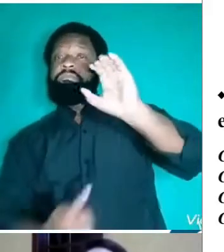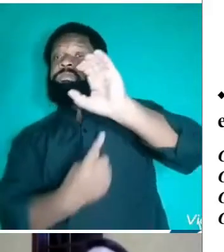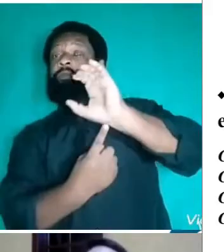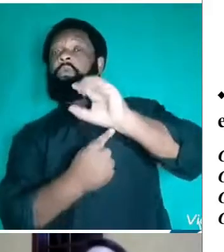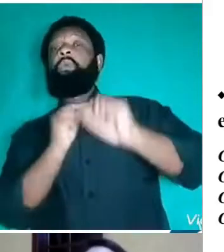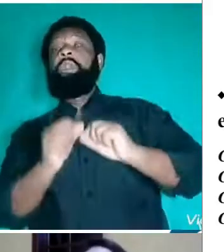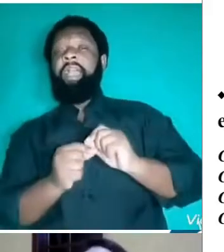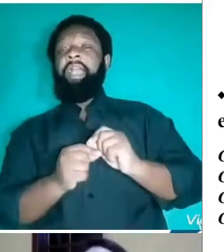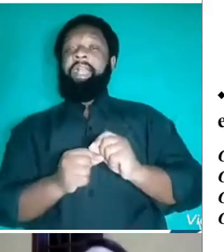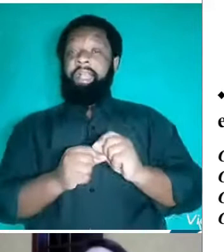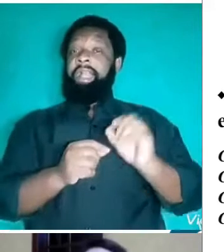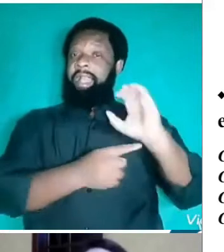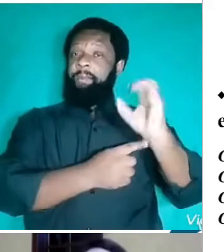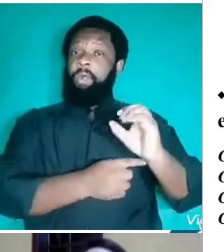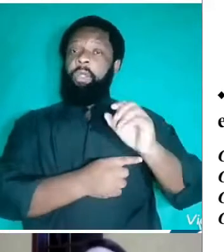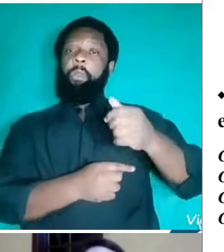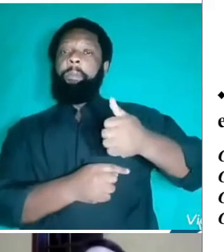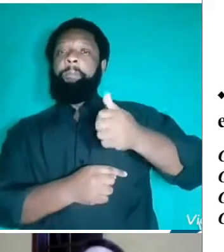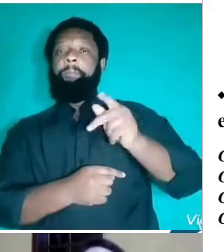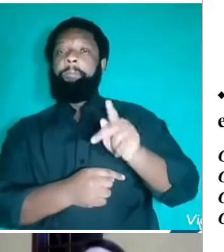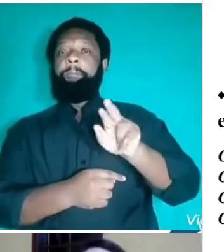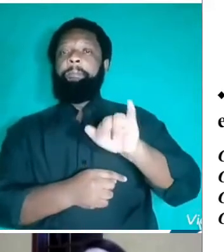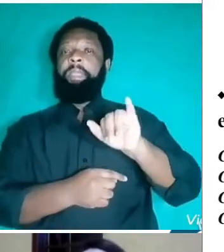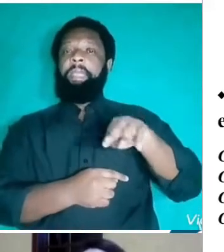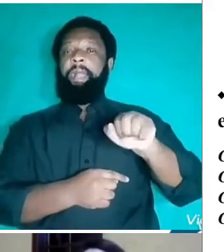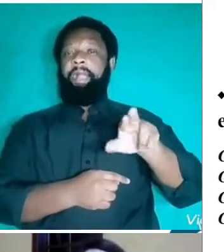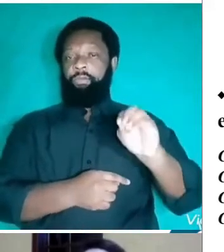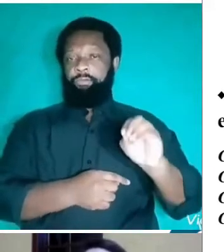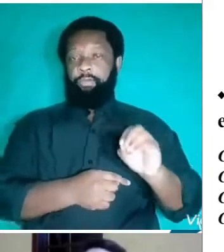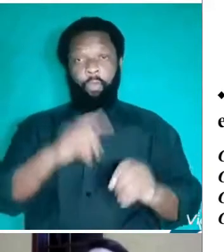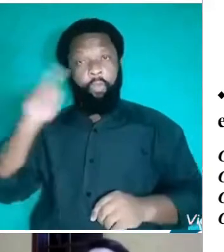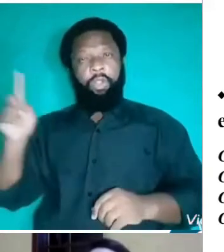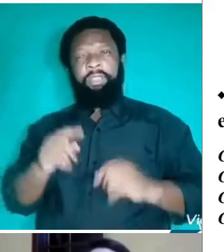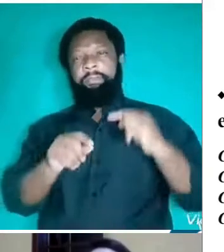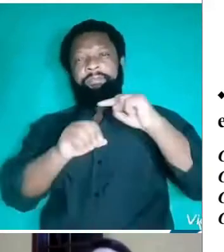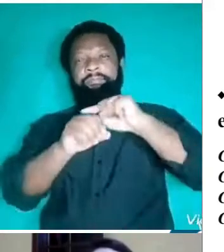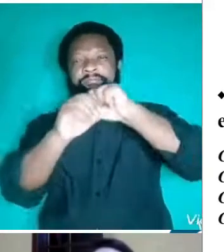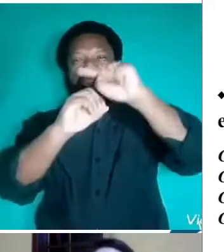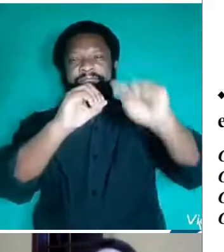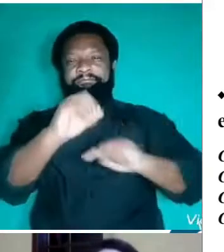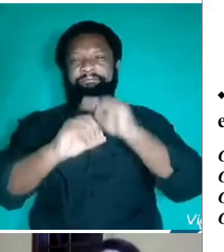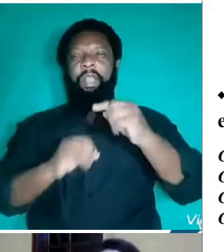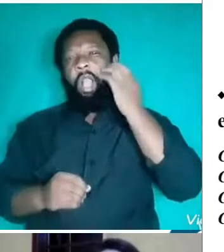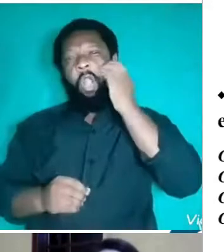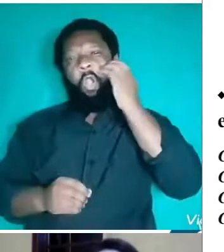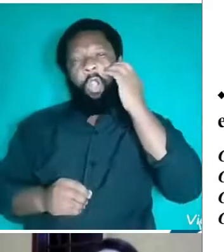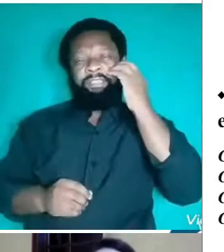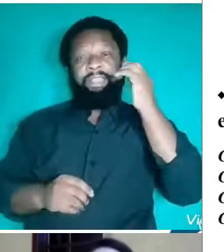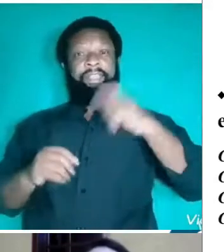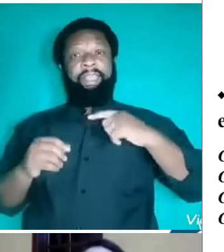cima. Então, ele é um carbono primário. Esse aqui que está circulado de rosa está ligado a esse do